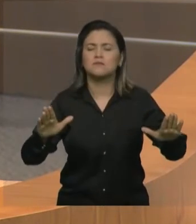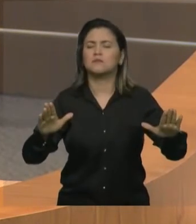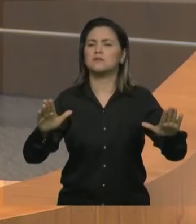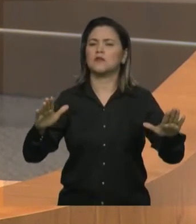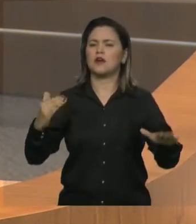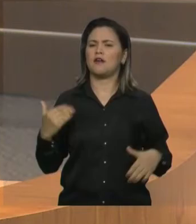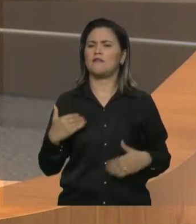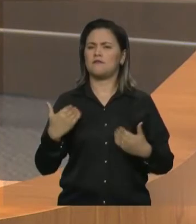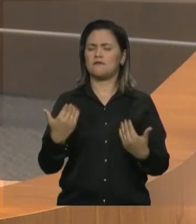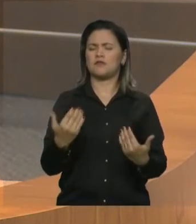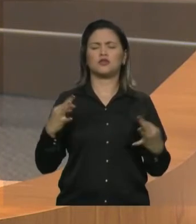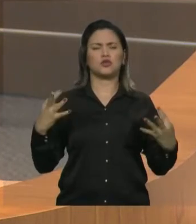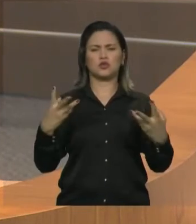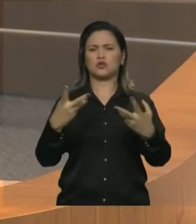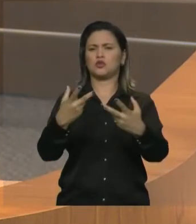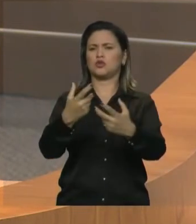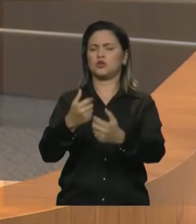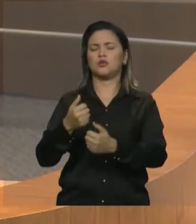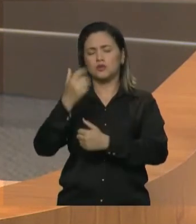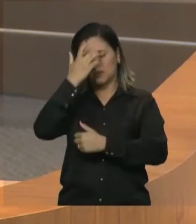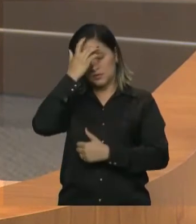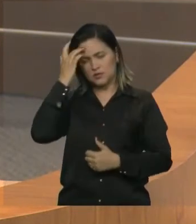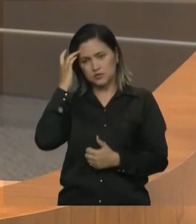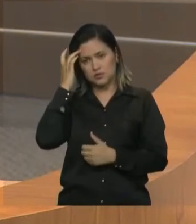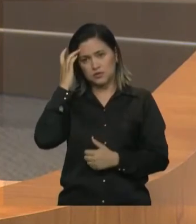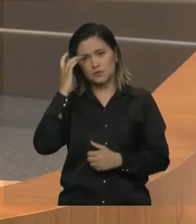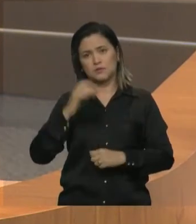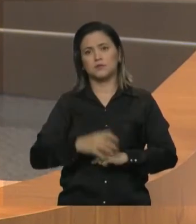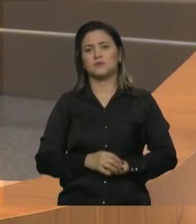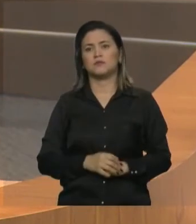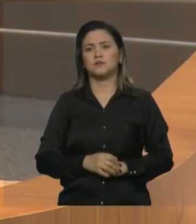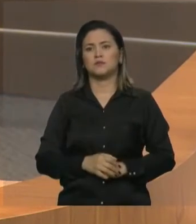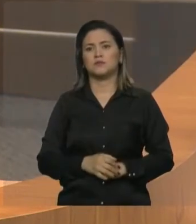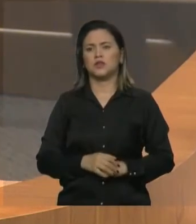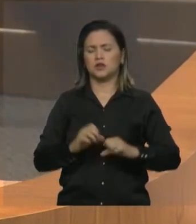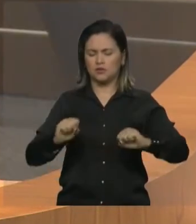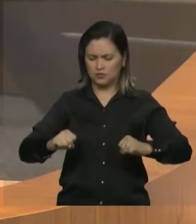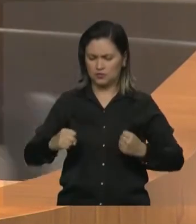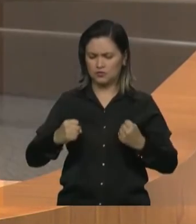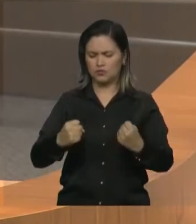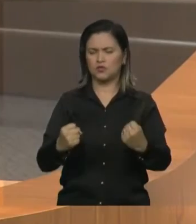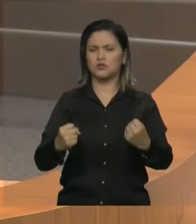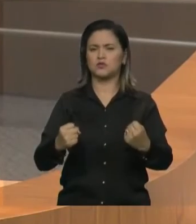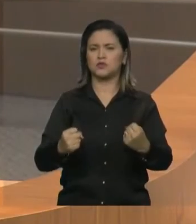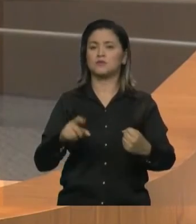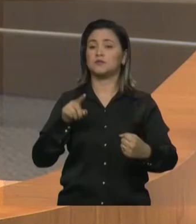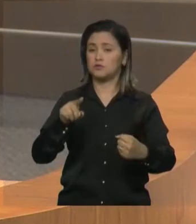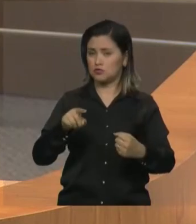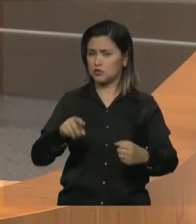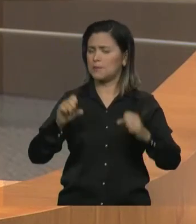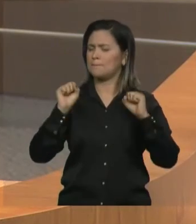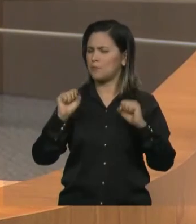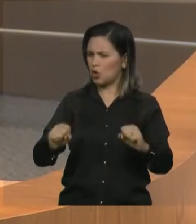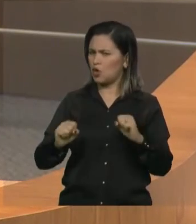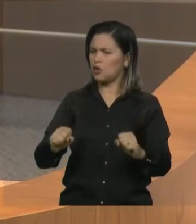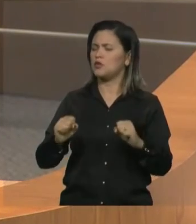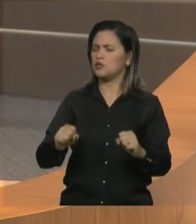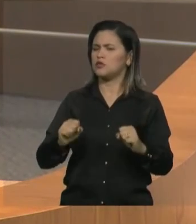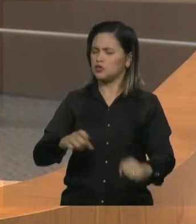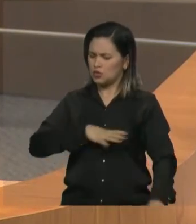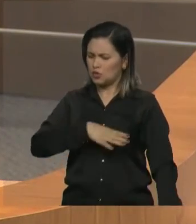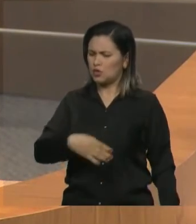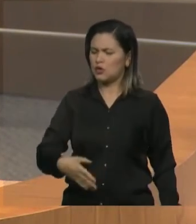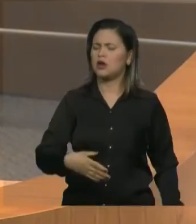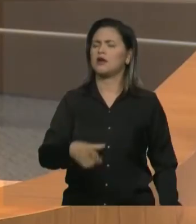ouvir desejo a você boa forte talento você tem competência você tem a bravura você tem